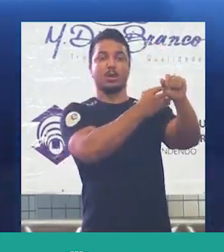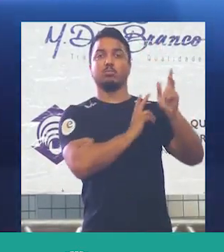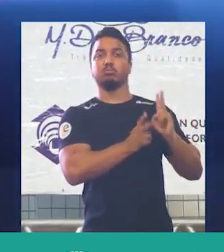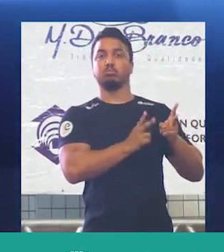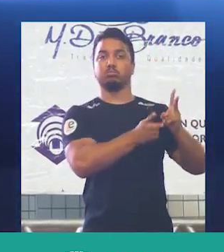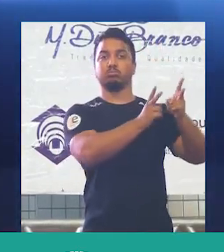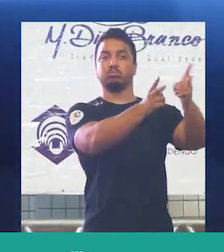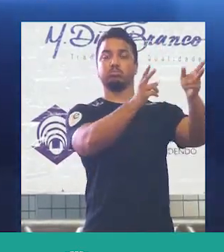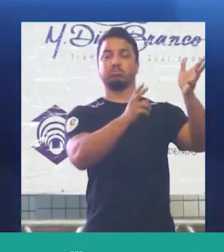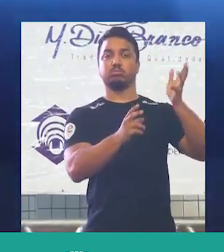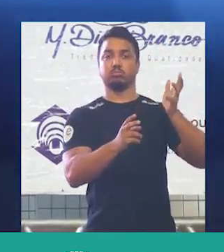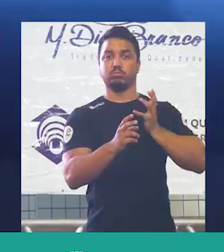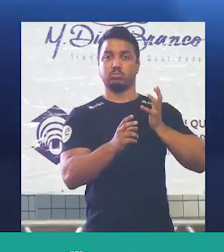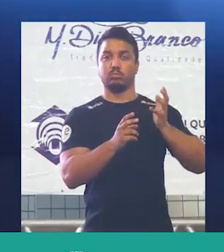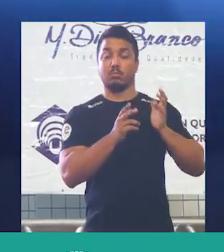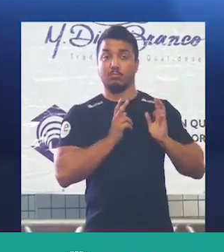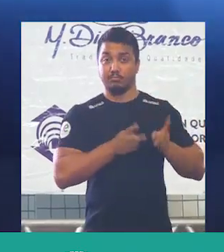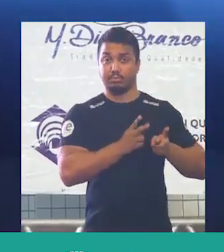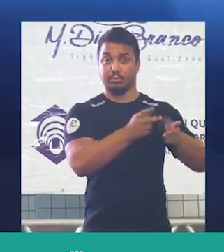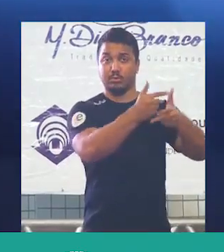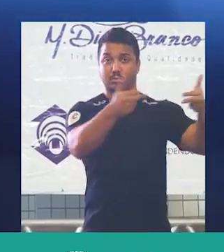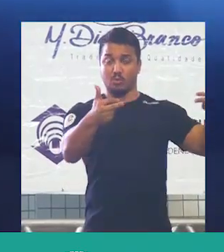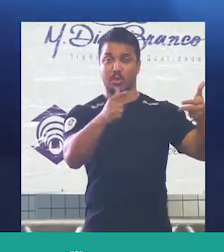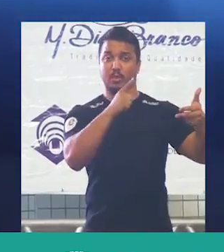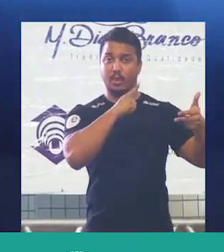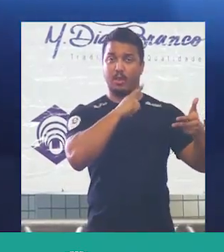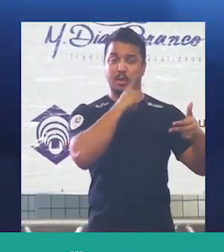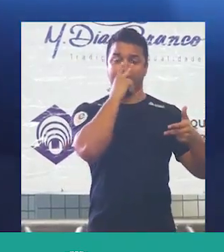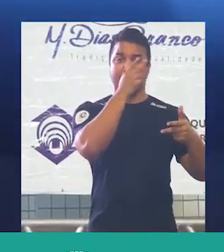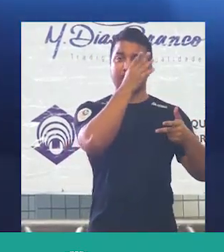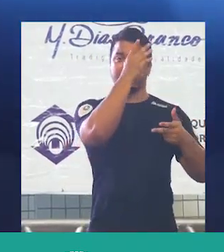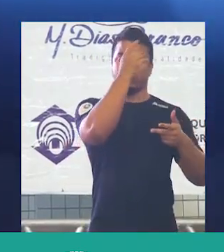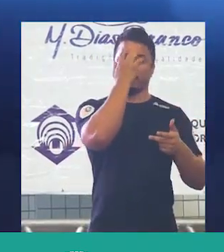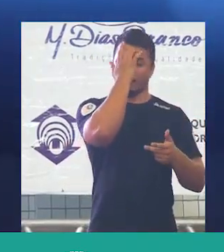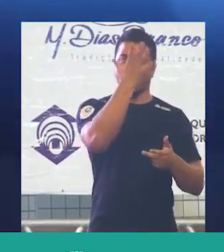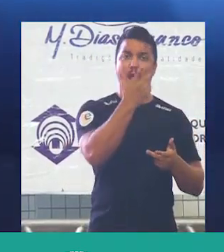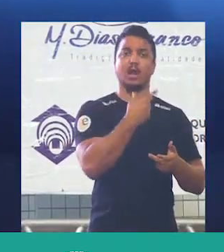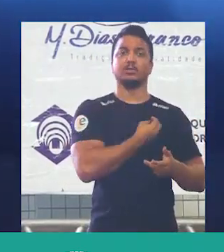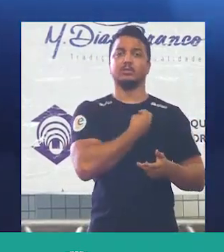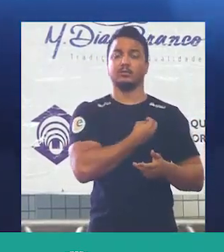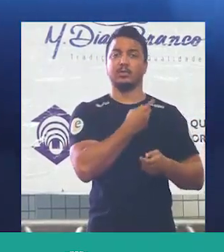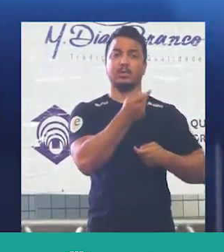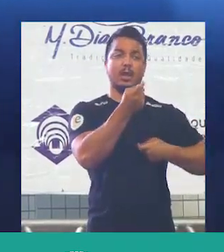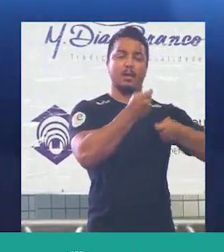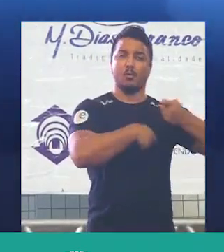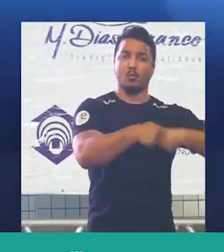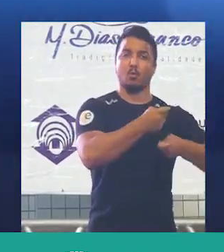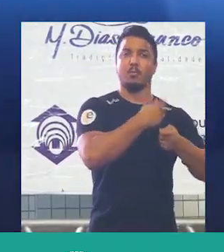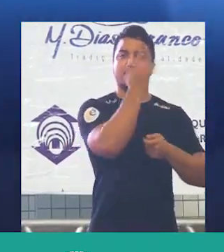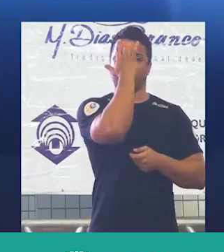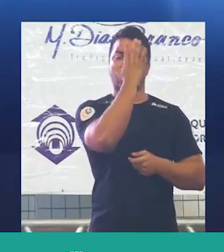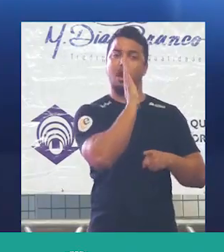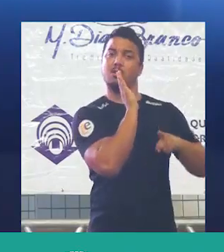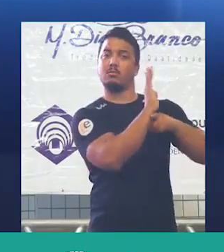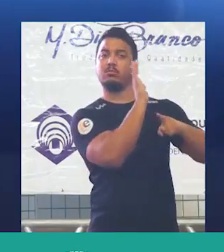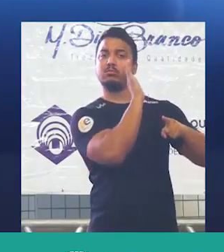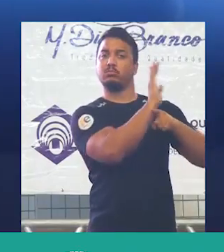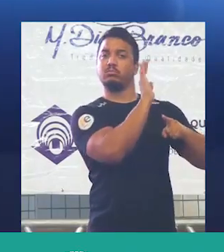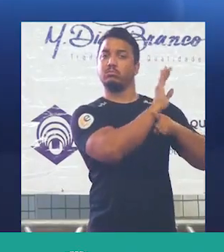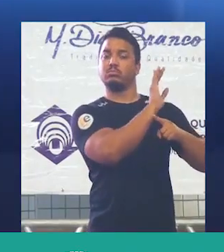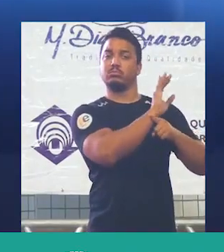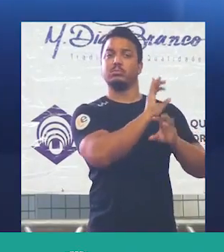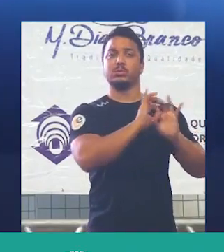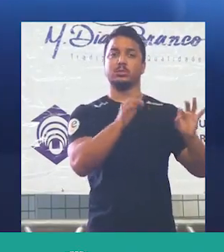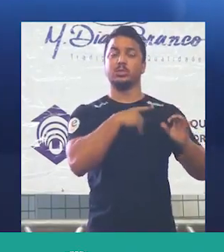permaneceram, desde aquela época até hoje, tendo as melhores condições econômicas e com isso pagando as